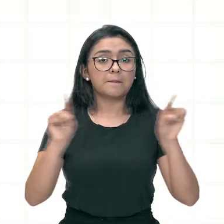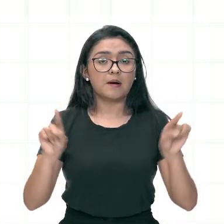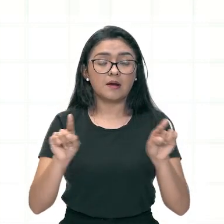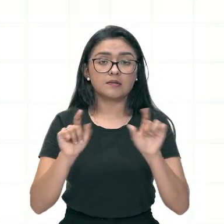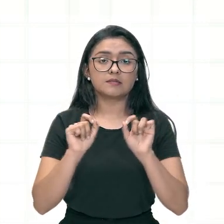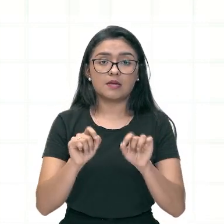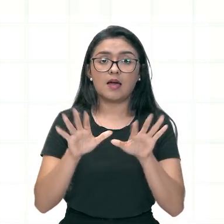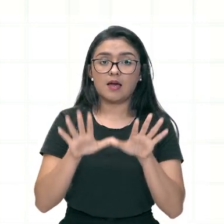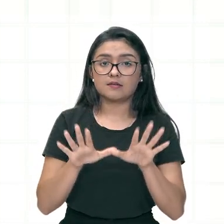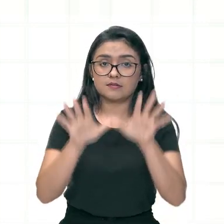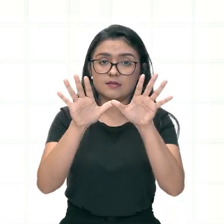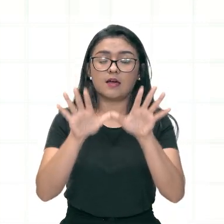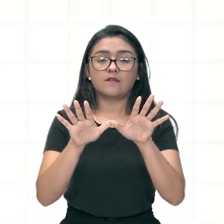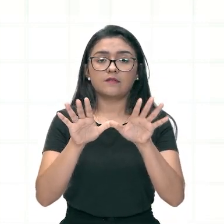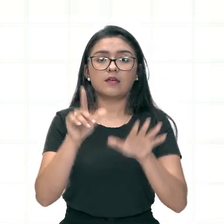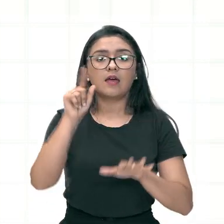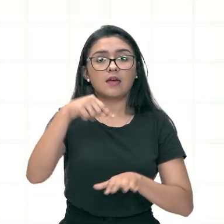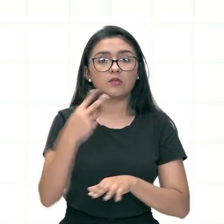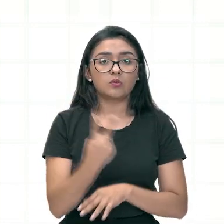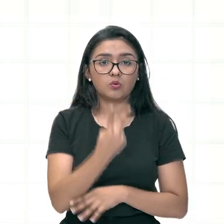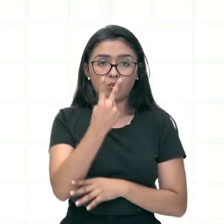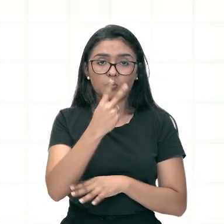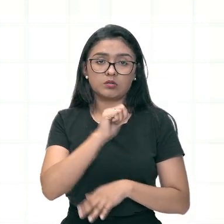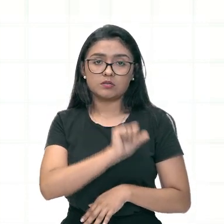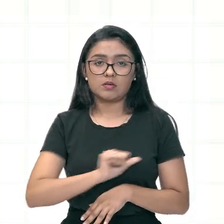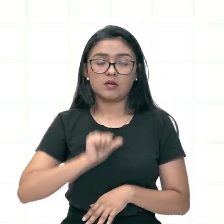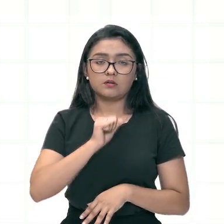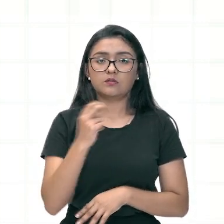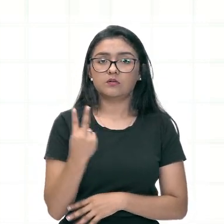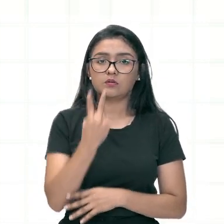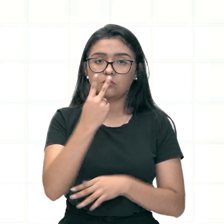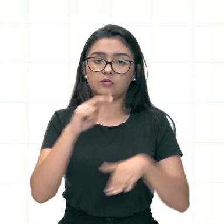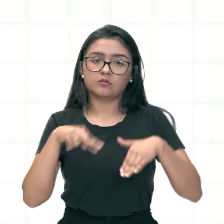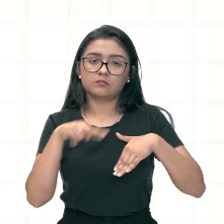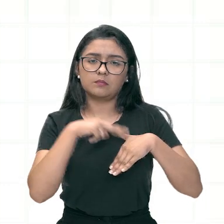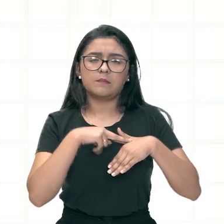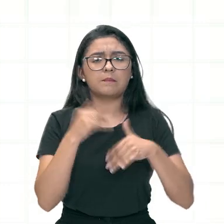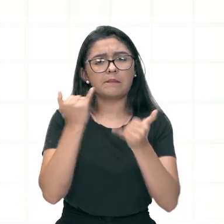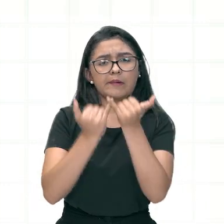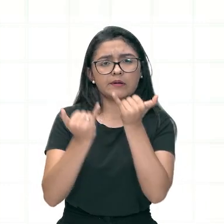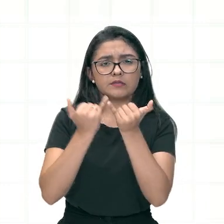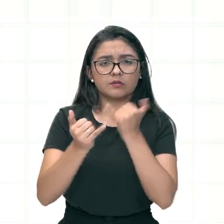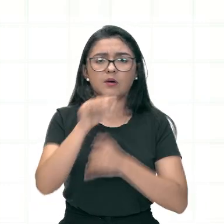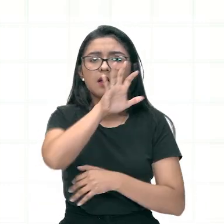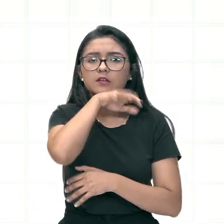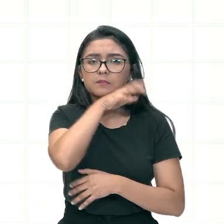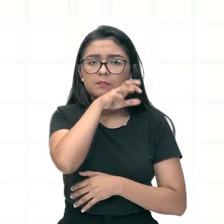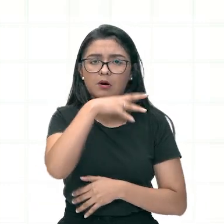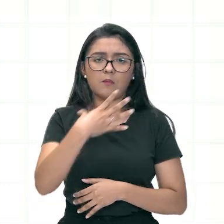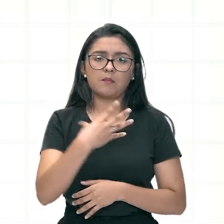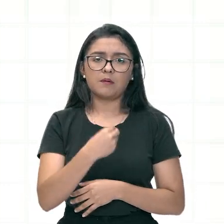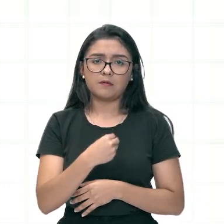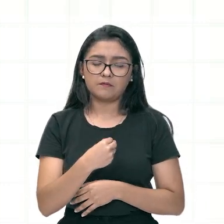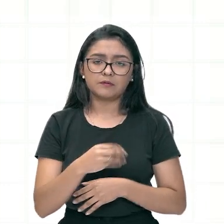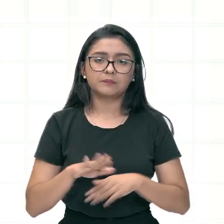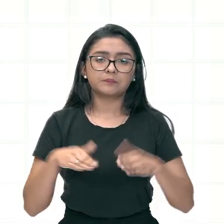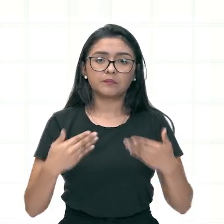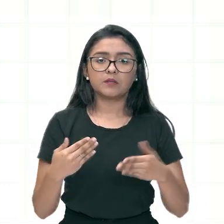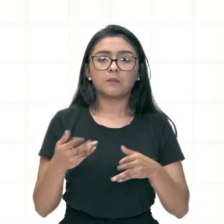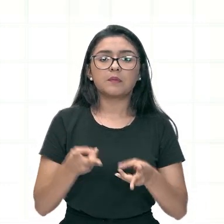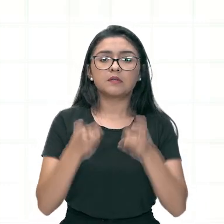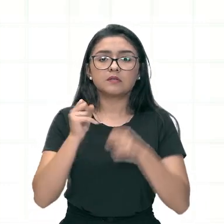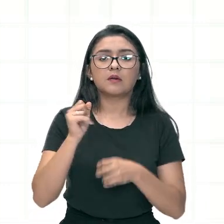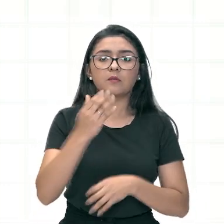são 2, né? 2 átrios e 2 ventrículos, parecido com dos mamíferos. E aí, olha só, aqui está o coração então da